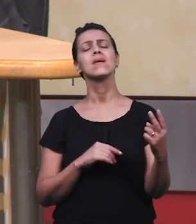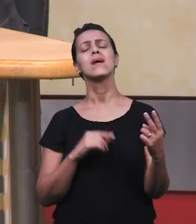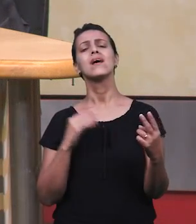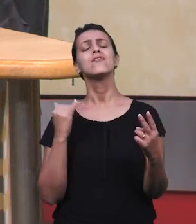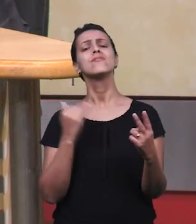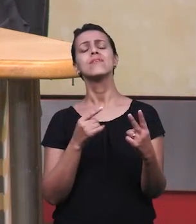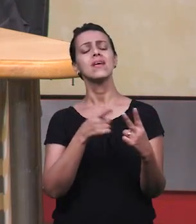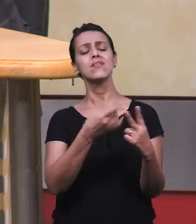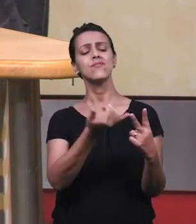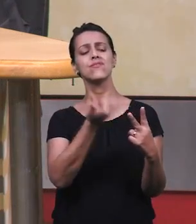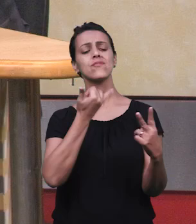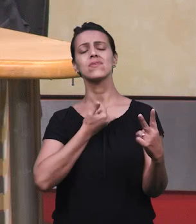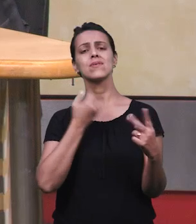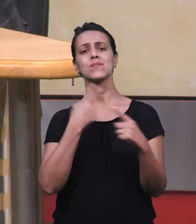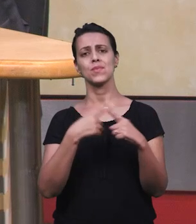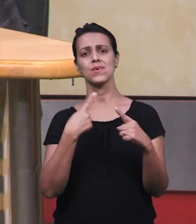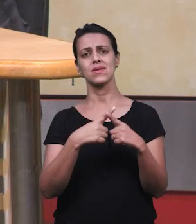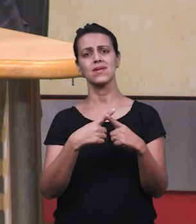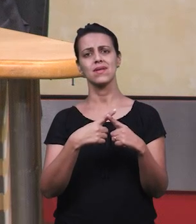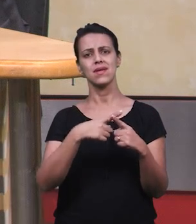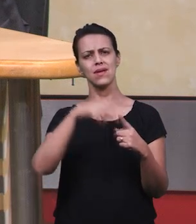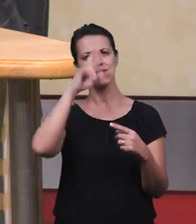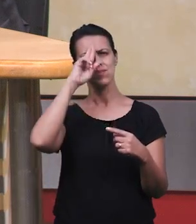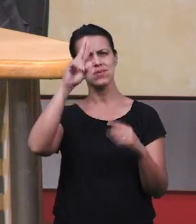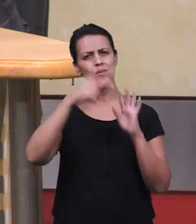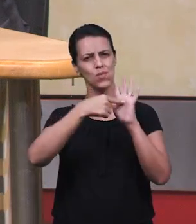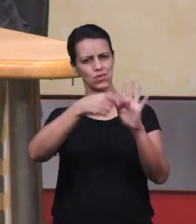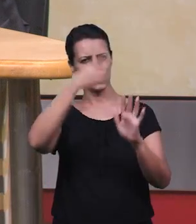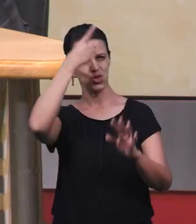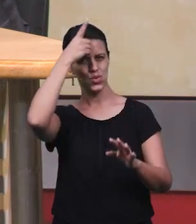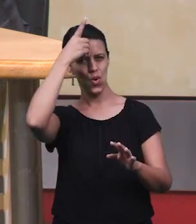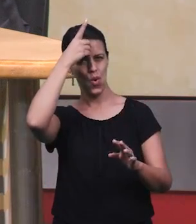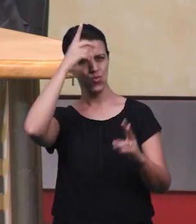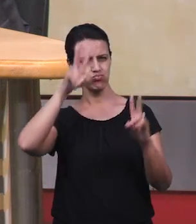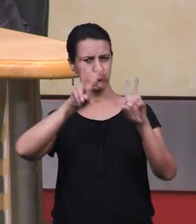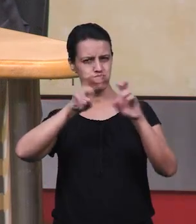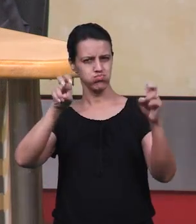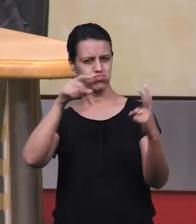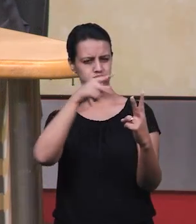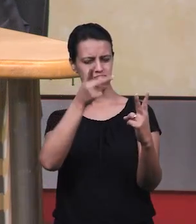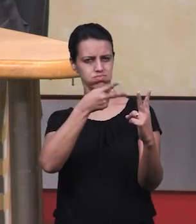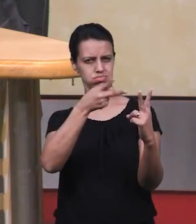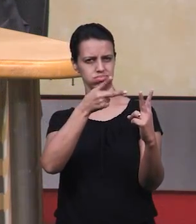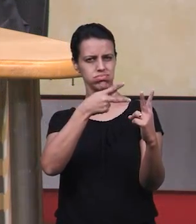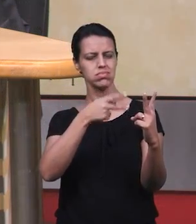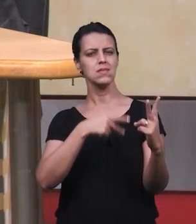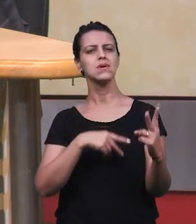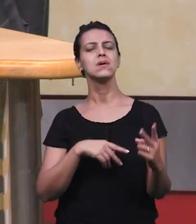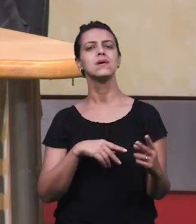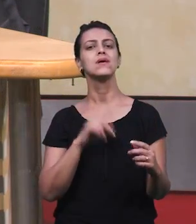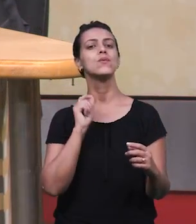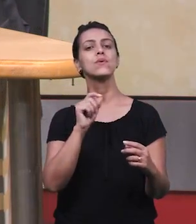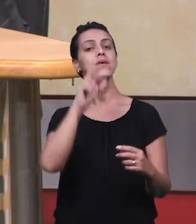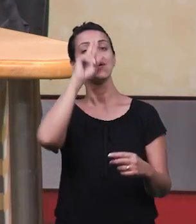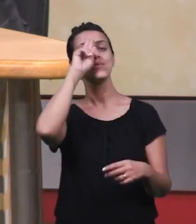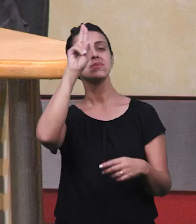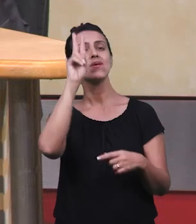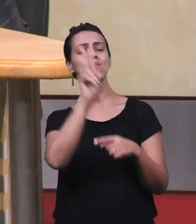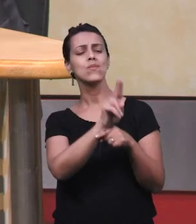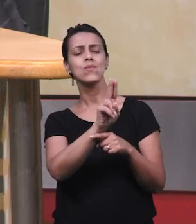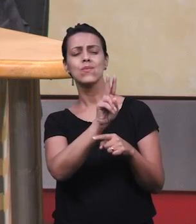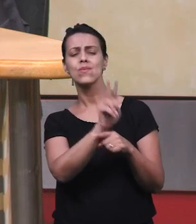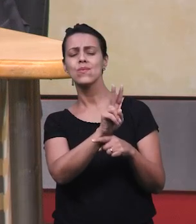ficaram maravilhados, porque pelos dons que o senhor tinha mostrado dons a respeito deles, de que o senhor estava